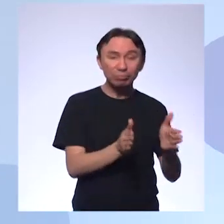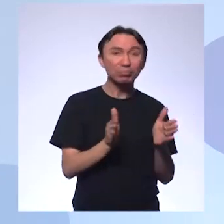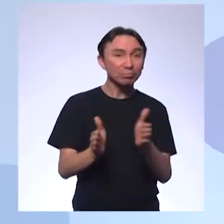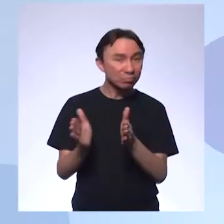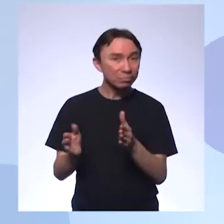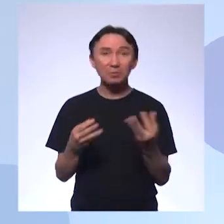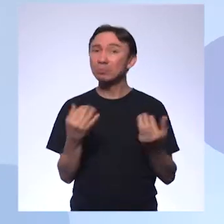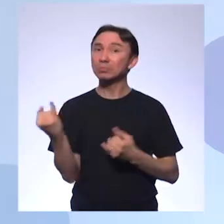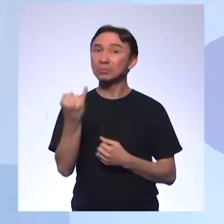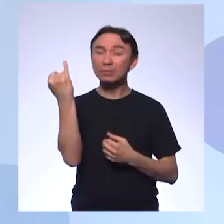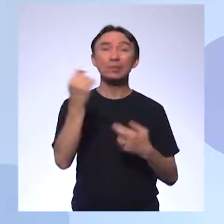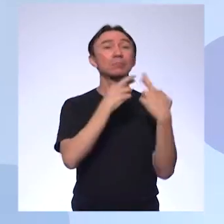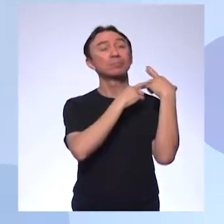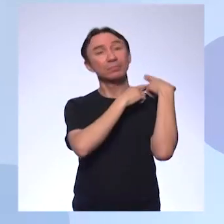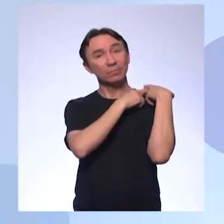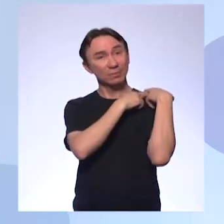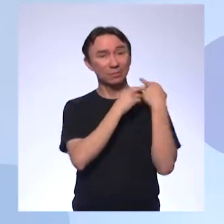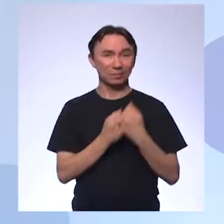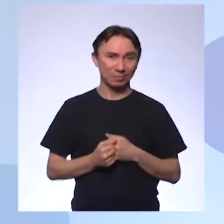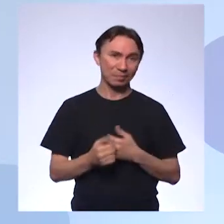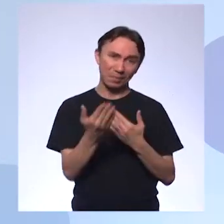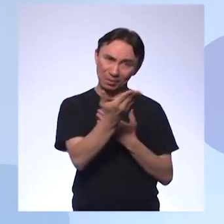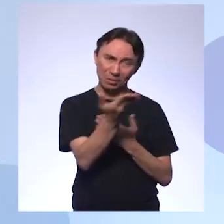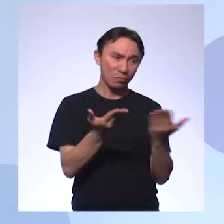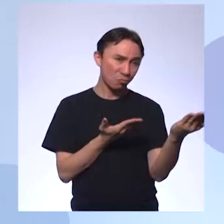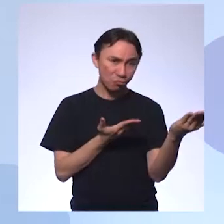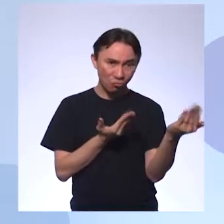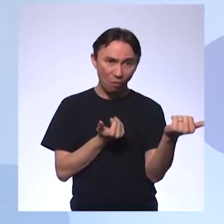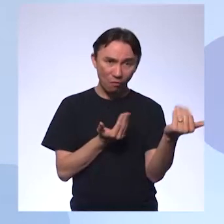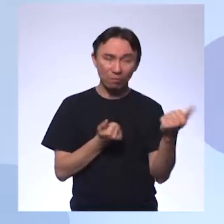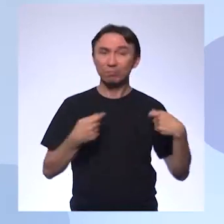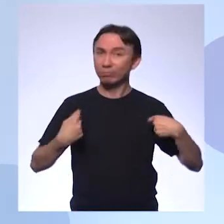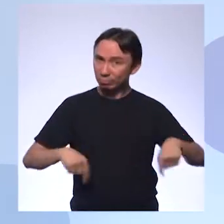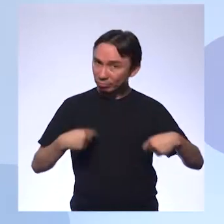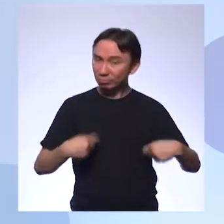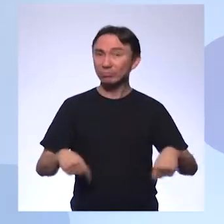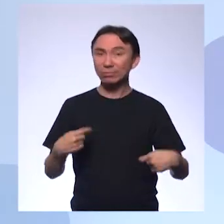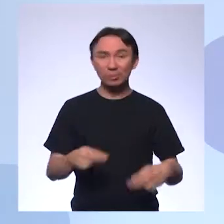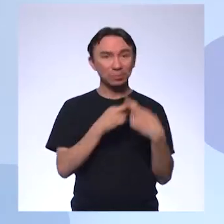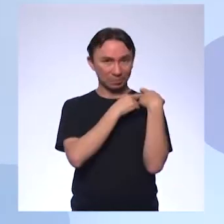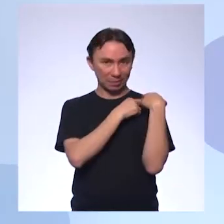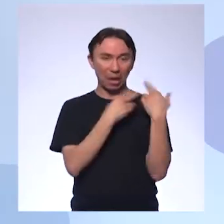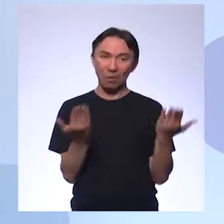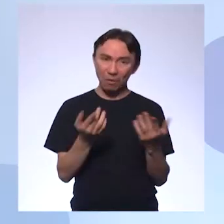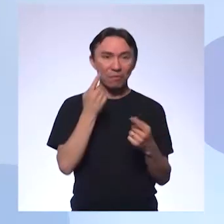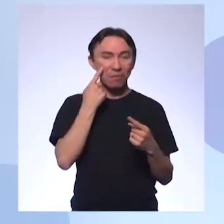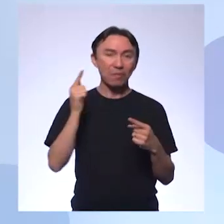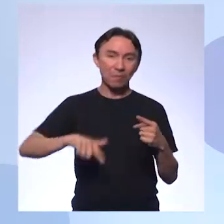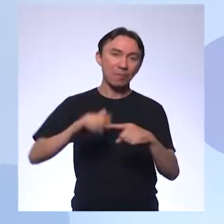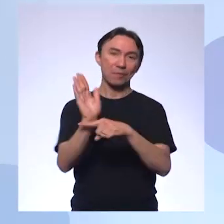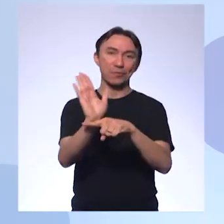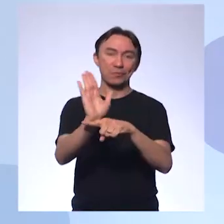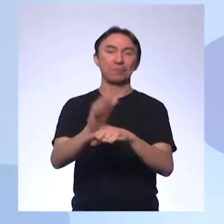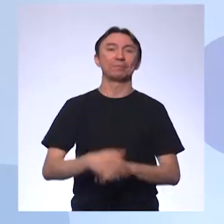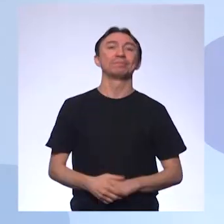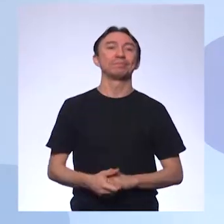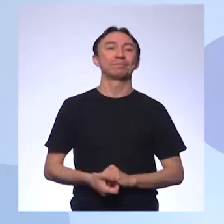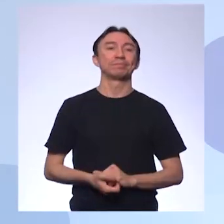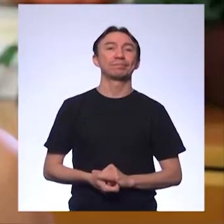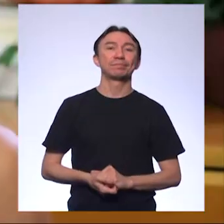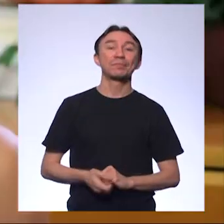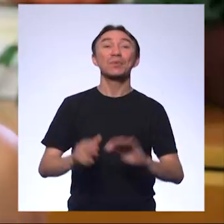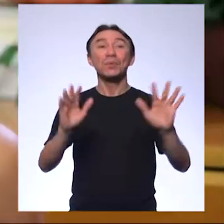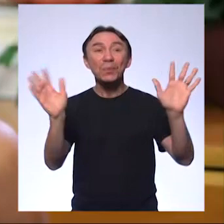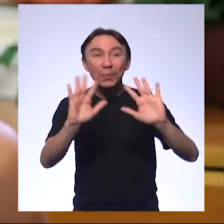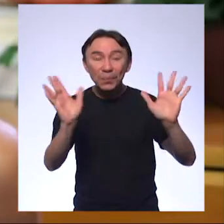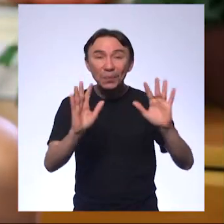afetiva, principalmente com os nossos adolescentes, que é o vídeo que nós iremos ver agora. Oi, gente, tudo